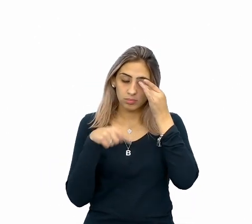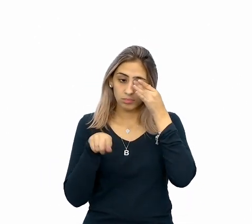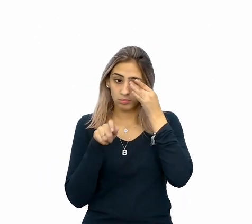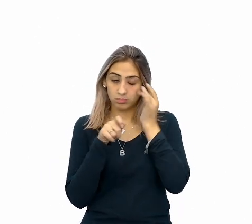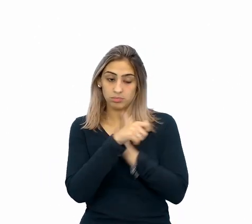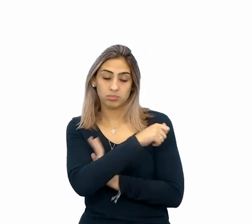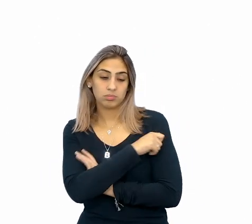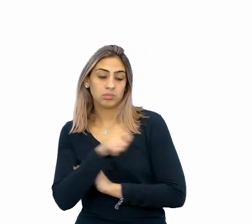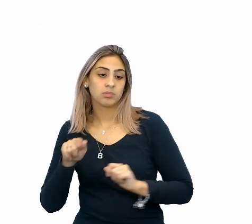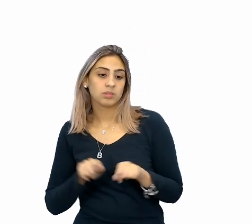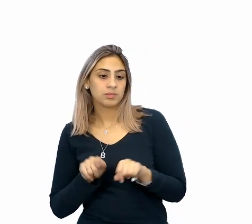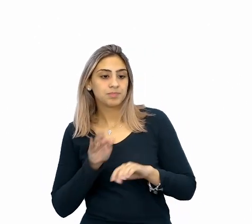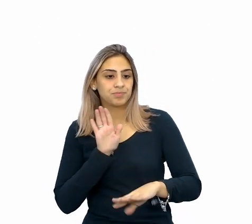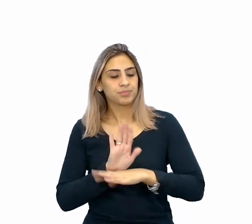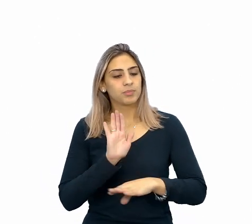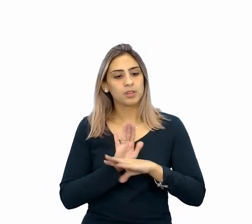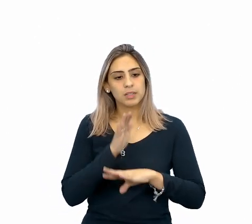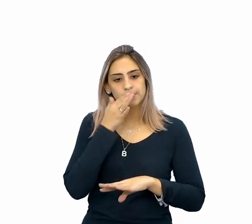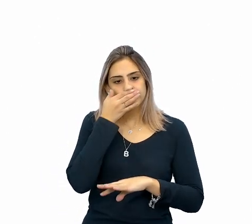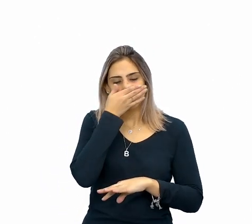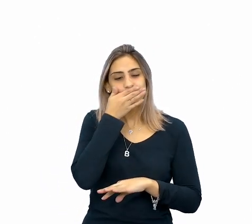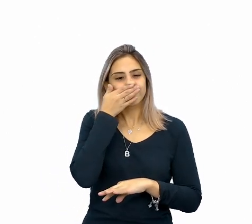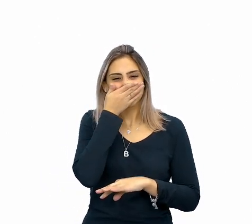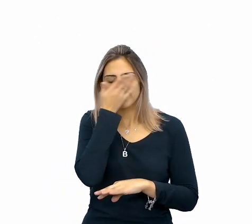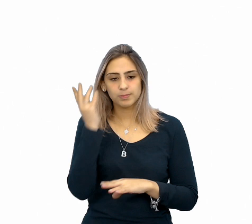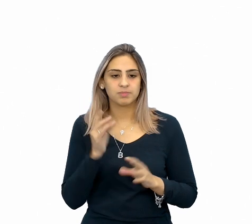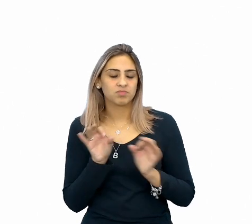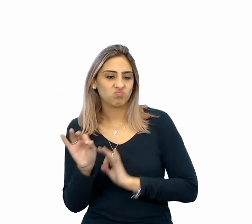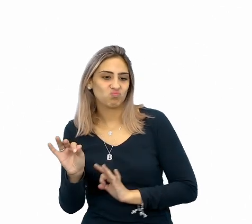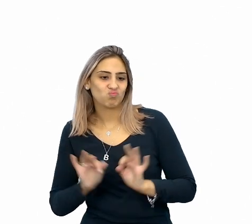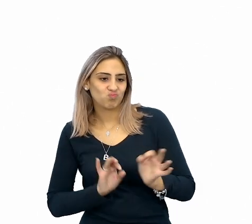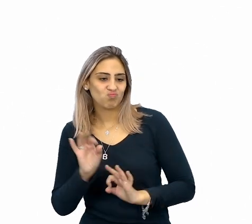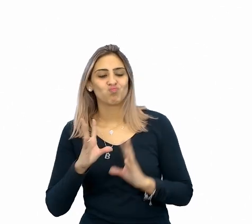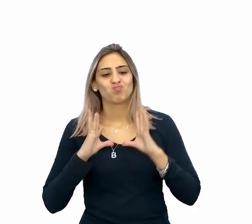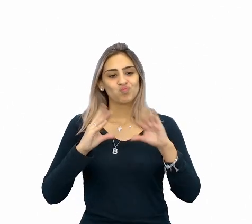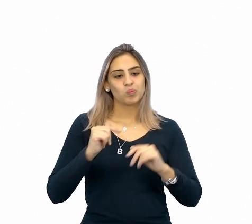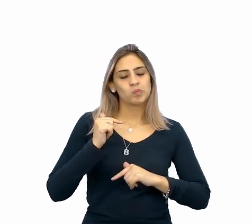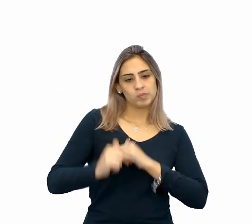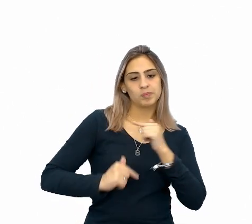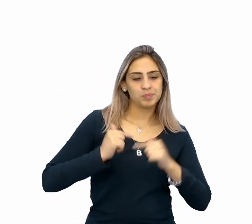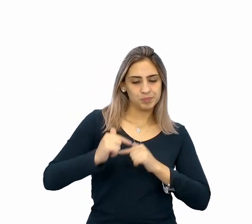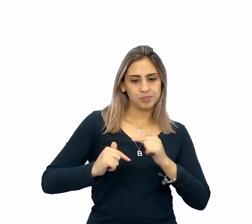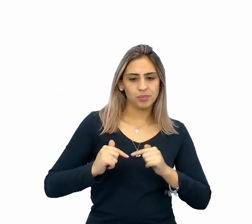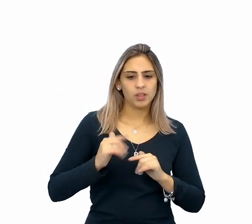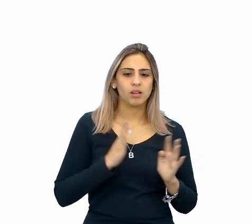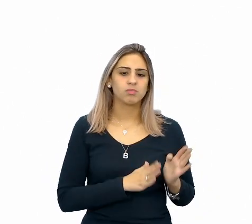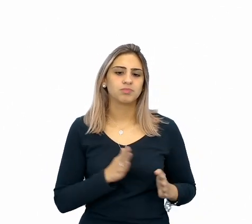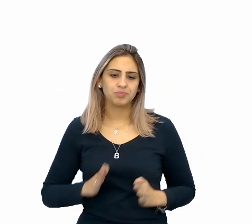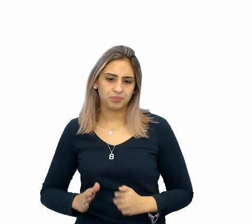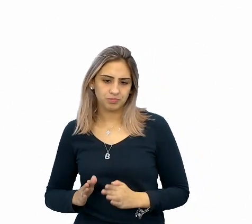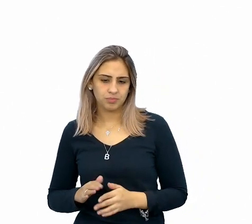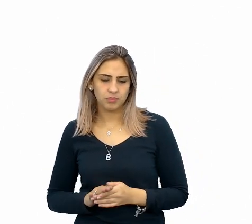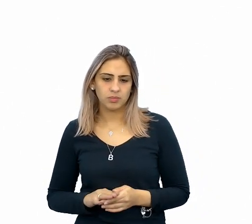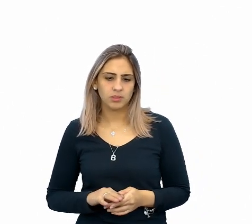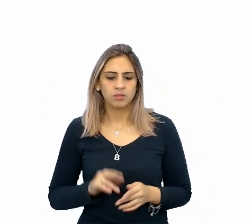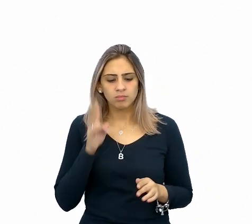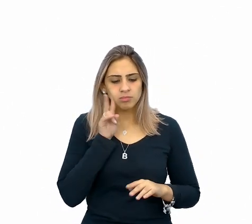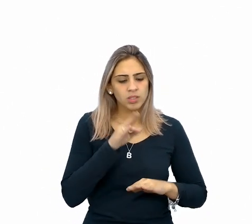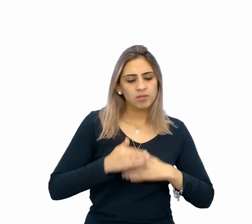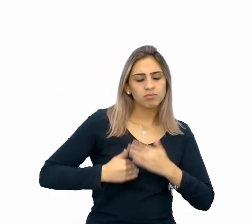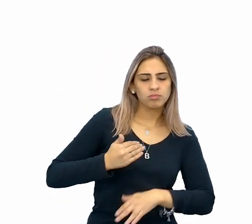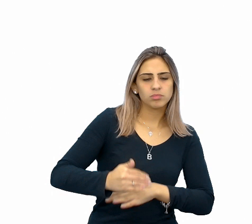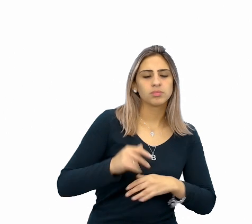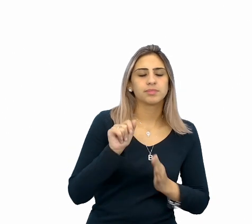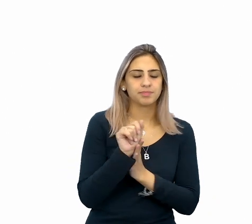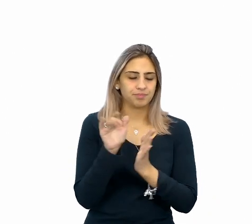farão e contribuirão para o planejamento, né, de todo o trabalho que a sequência prevê. Então,